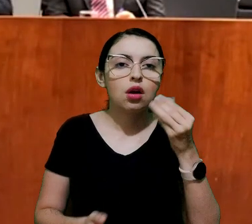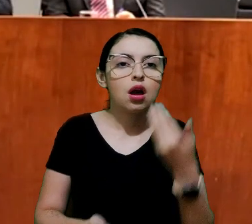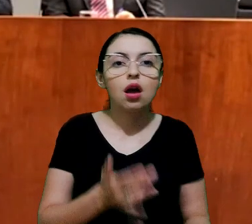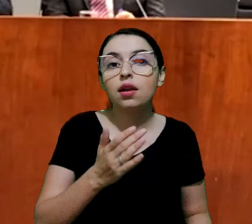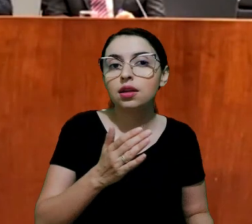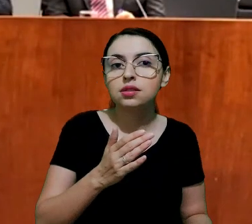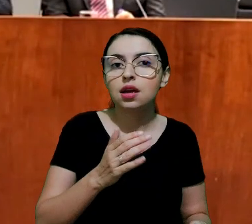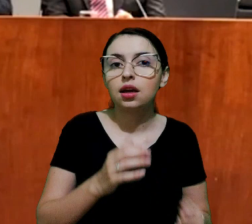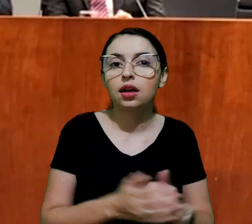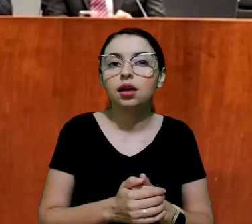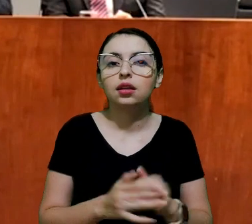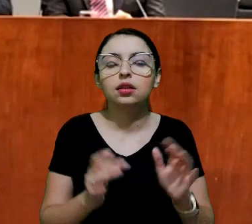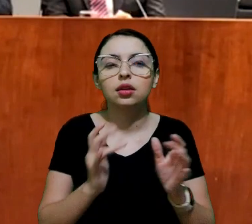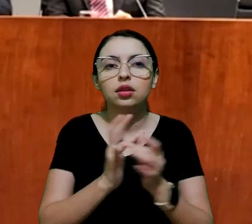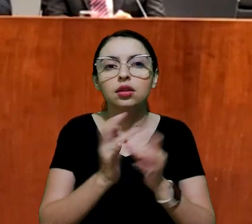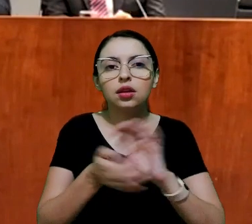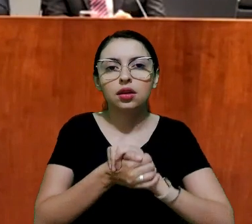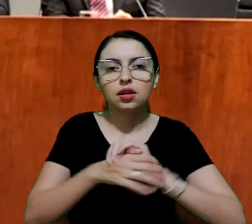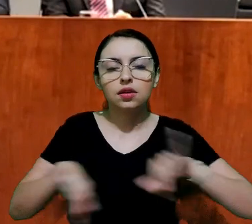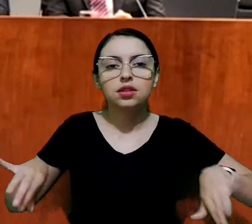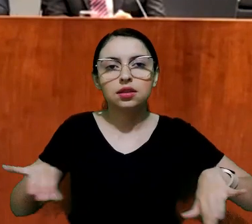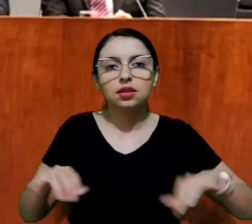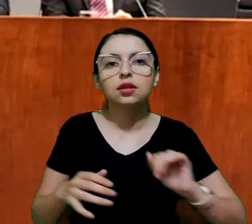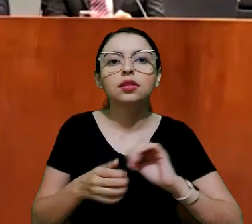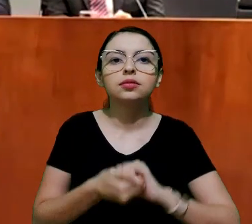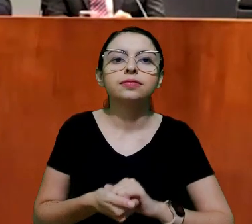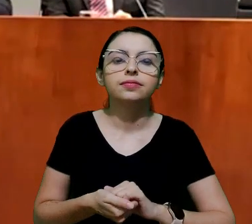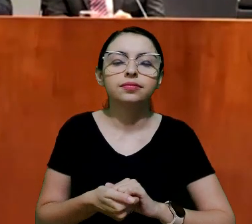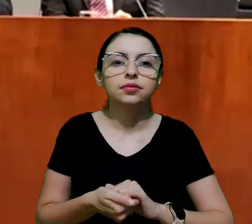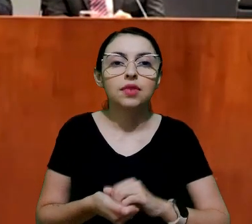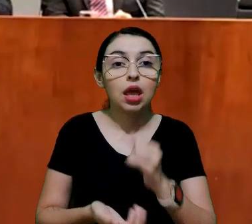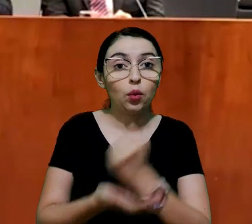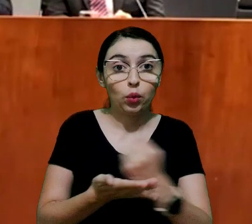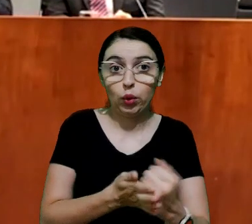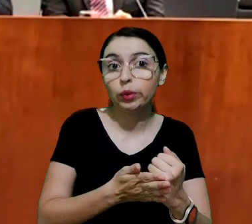dos cônjuges no pacto antinupcial. O pacto é um contrato,